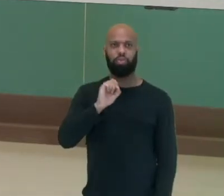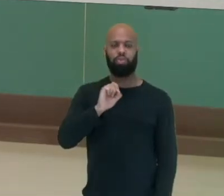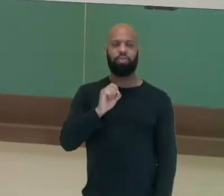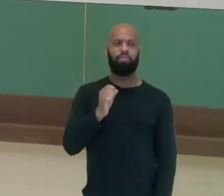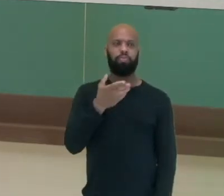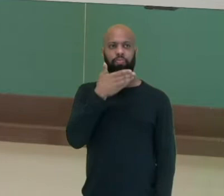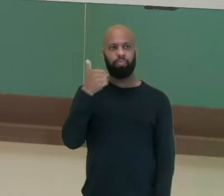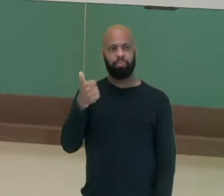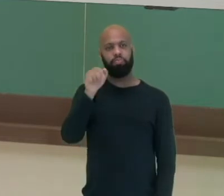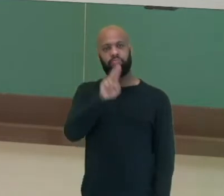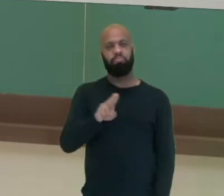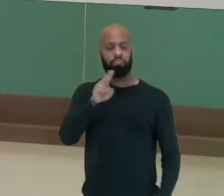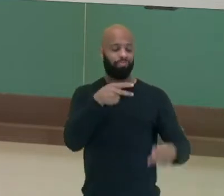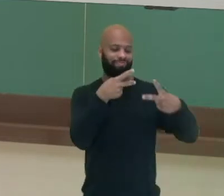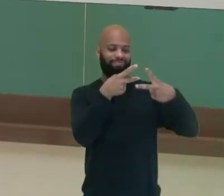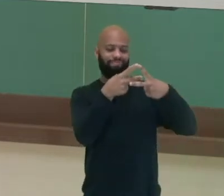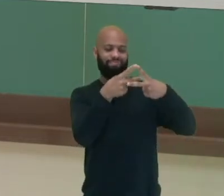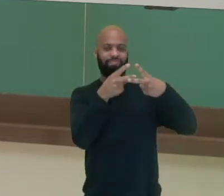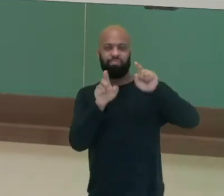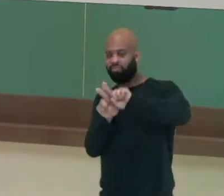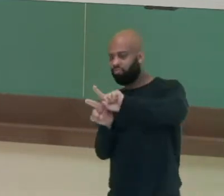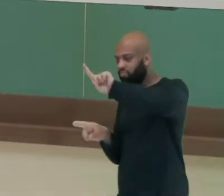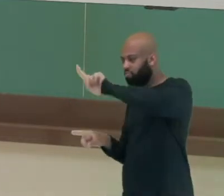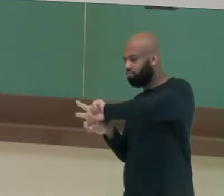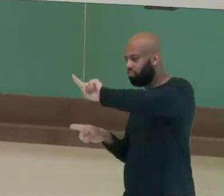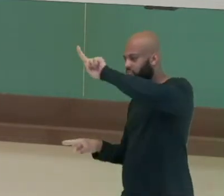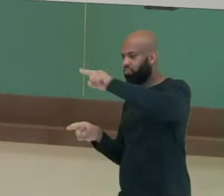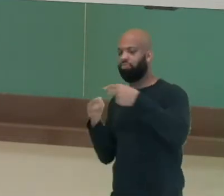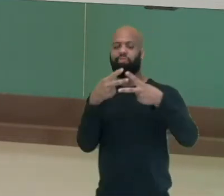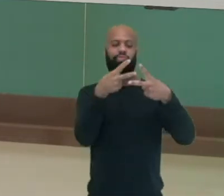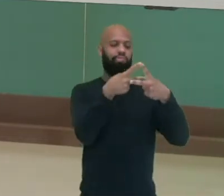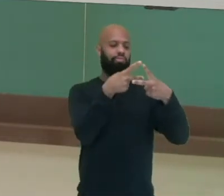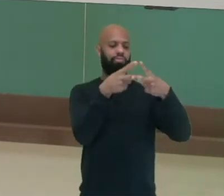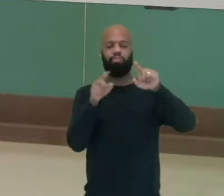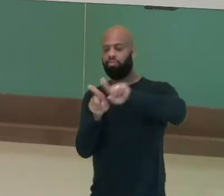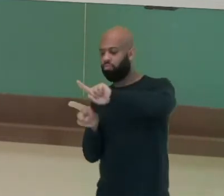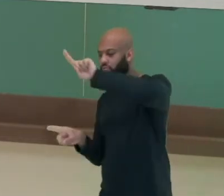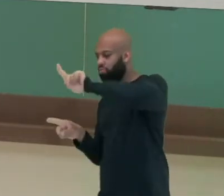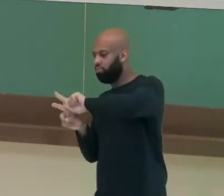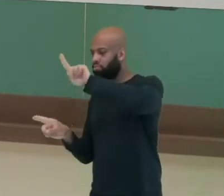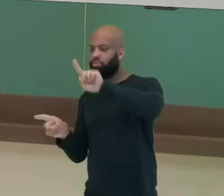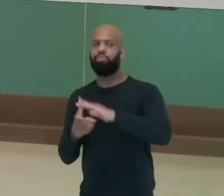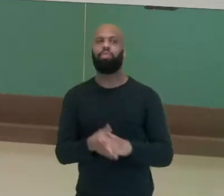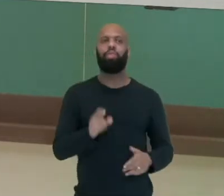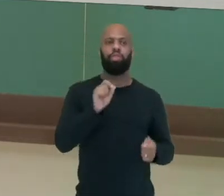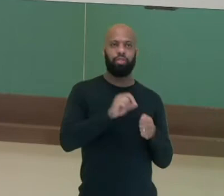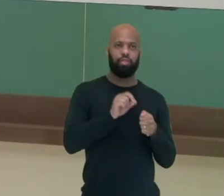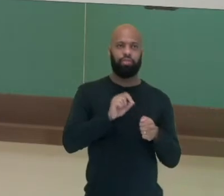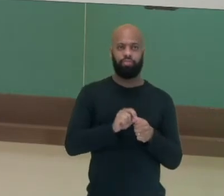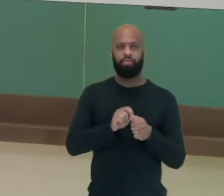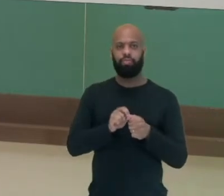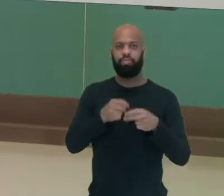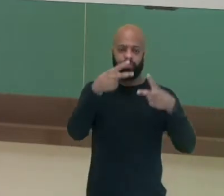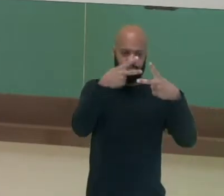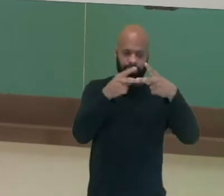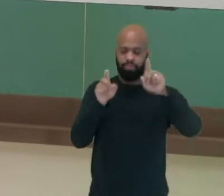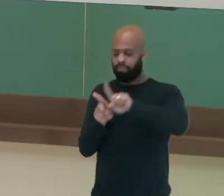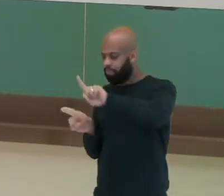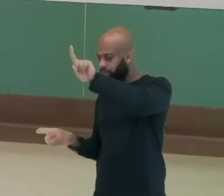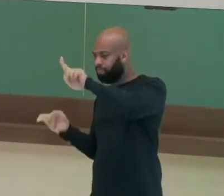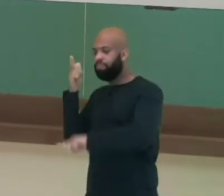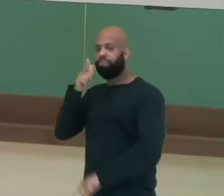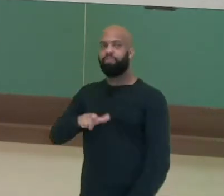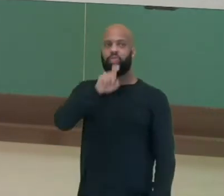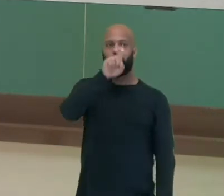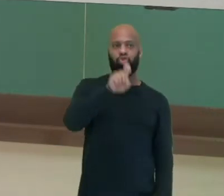indicada? Bhaskara, né, pessoal? A fórmula resolutiva de uma equação de segundo grau. Então, vocês vão fazer isso e vocês vão chegar no